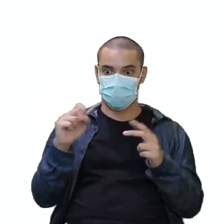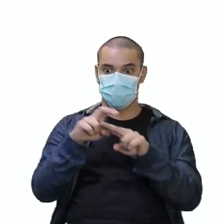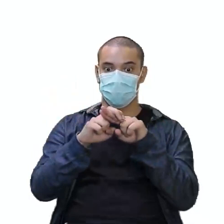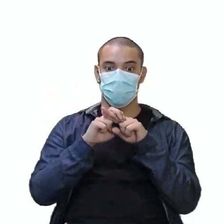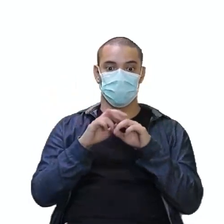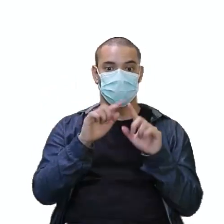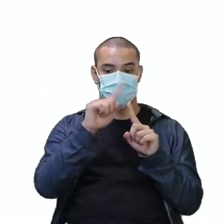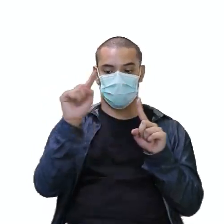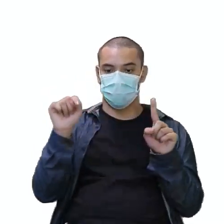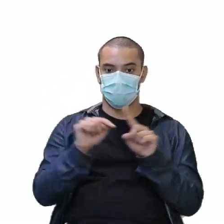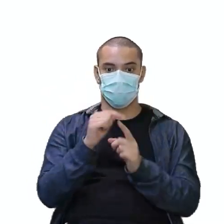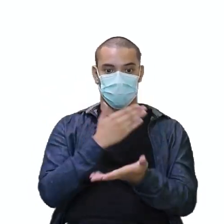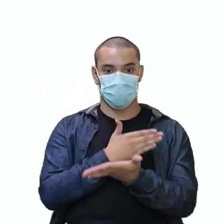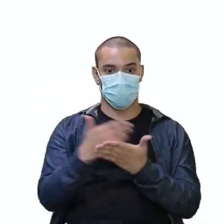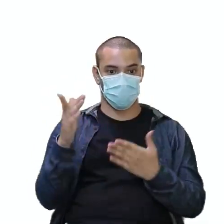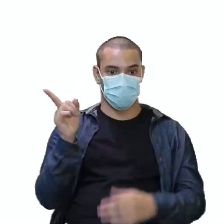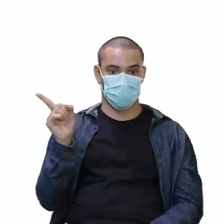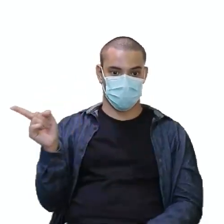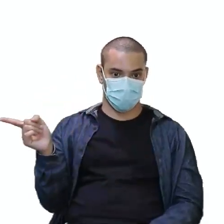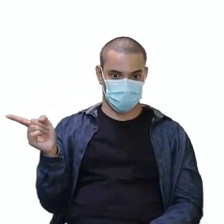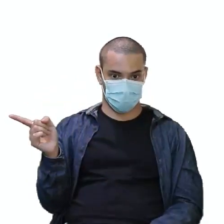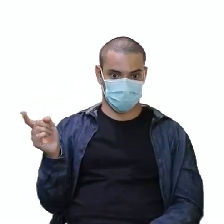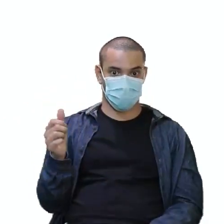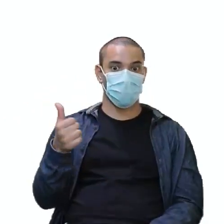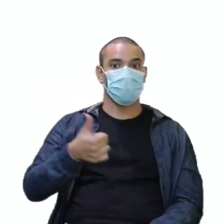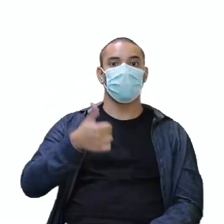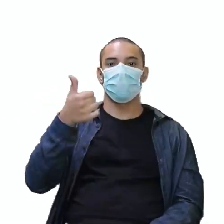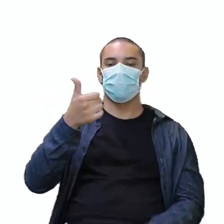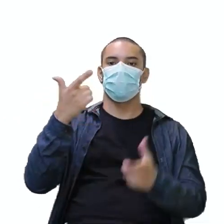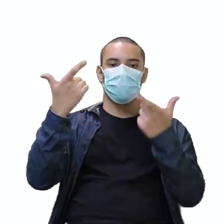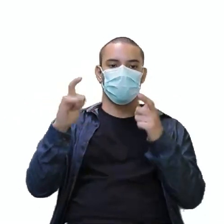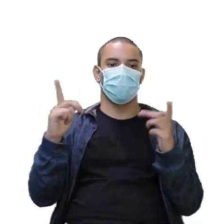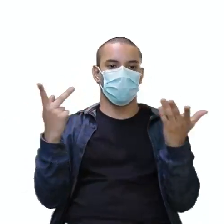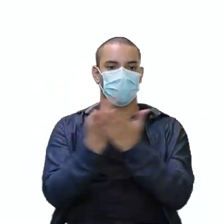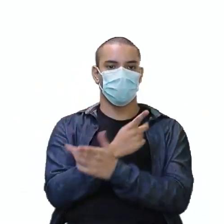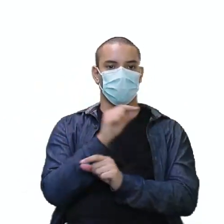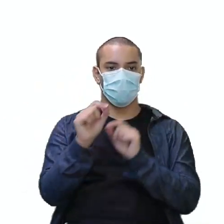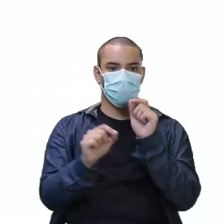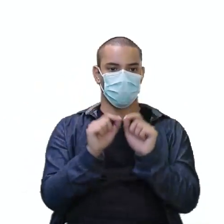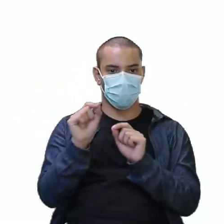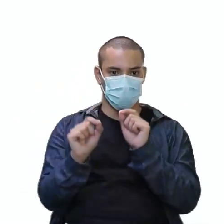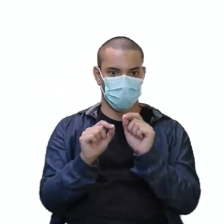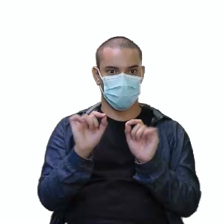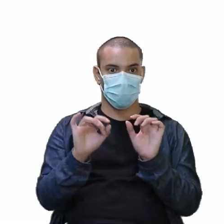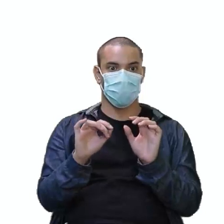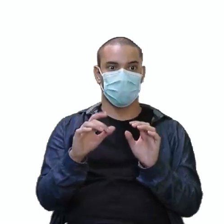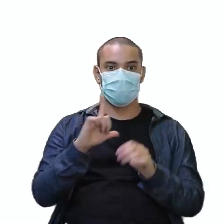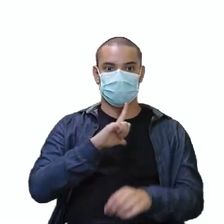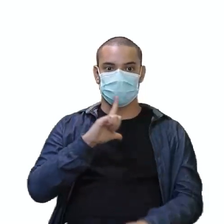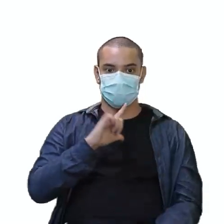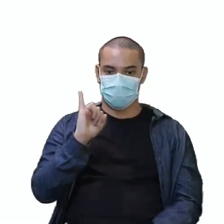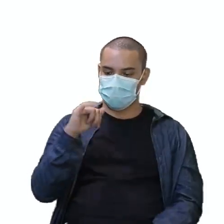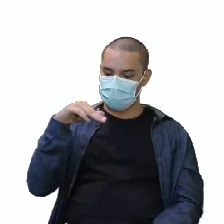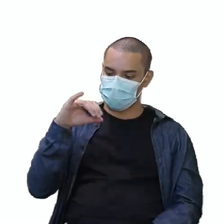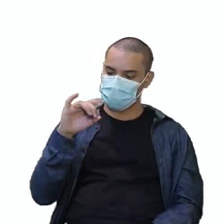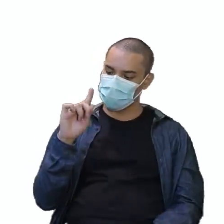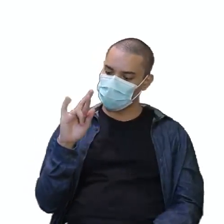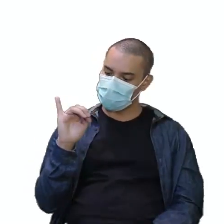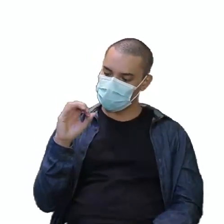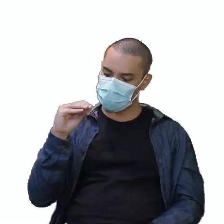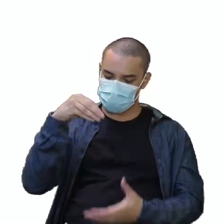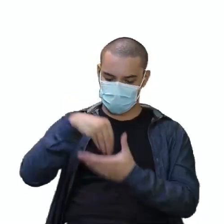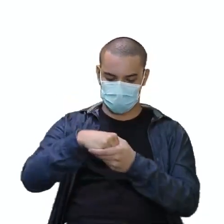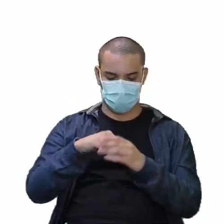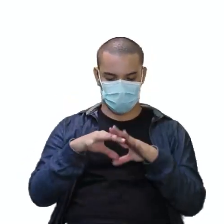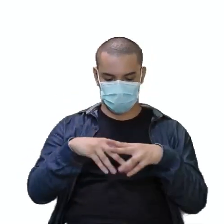vai começar a partir daqui, ó. Onde as substâncias inorgânicas presentes no solo,